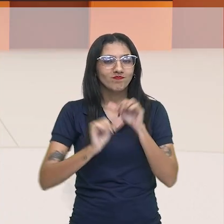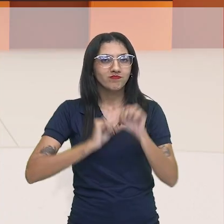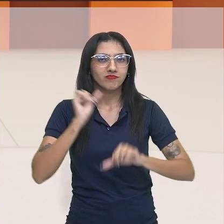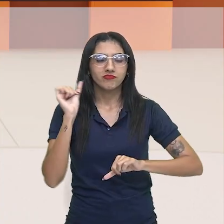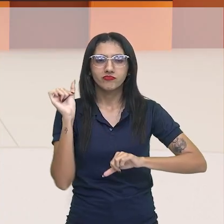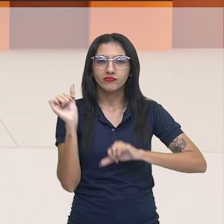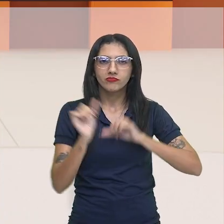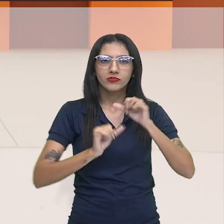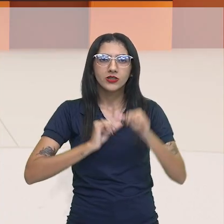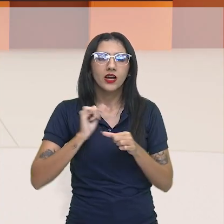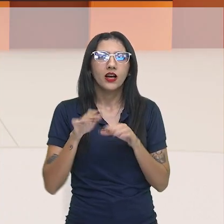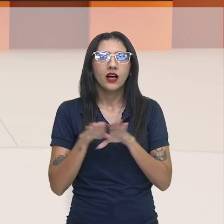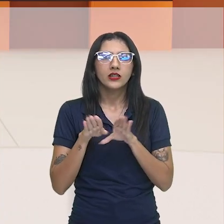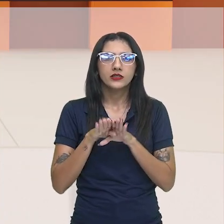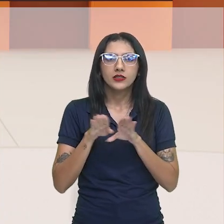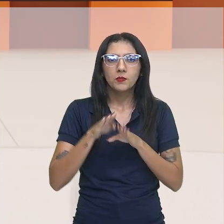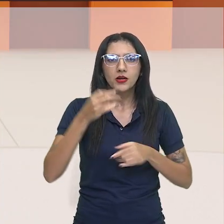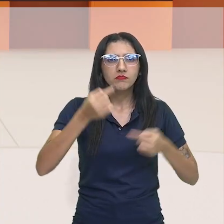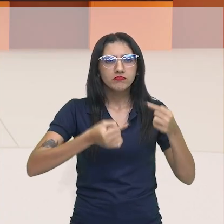de